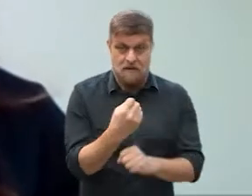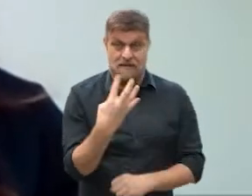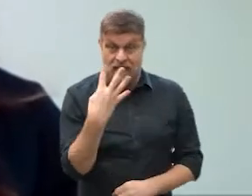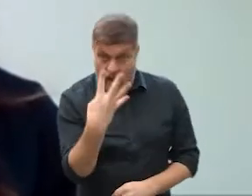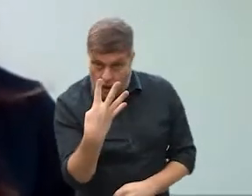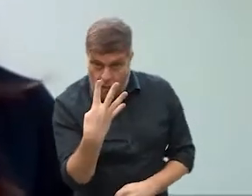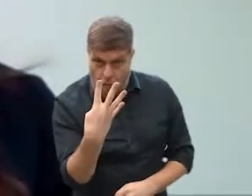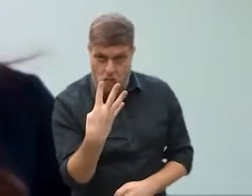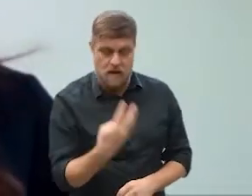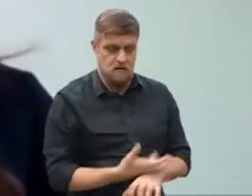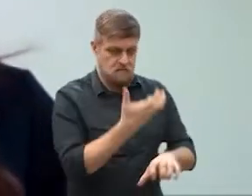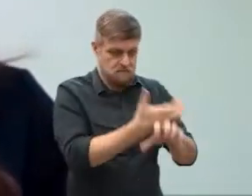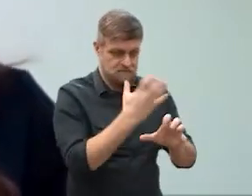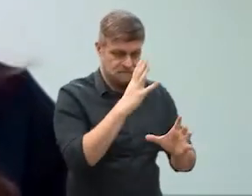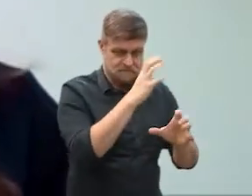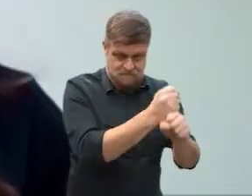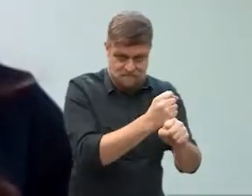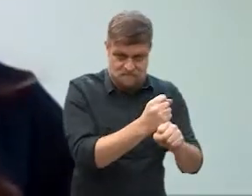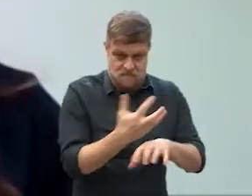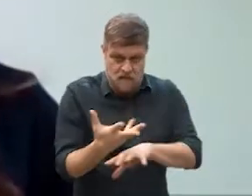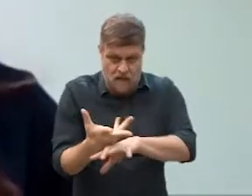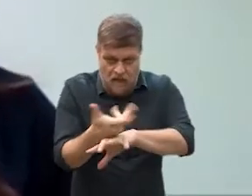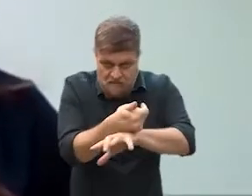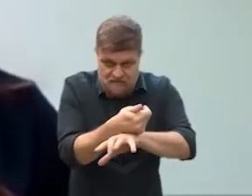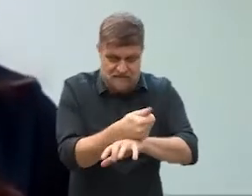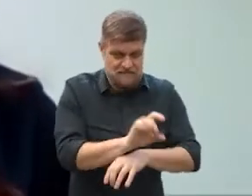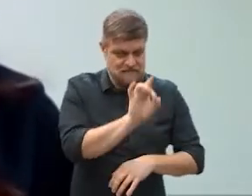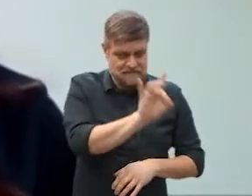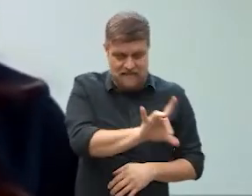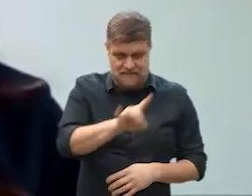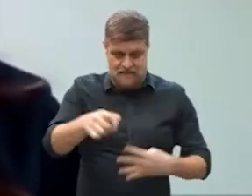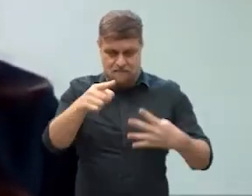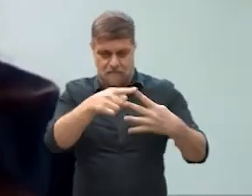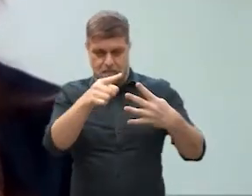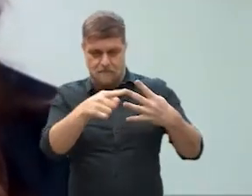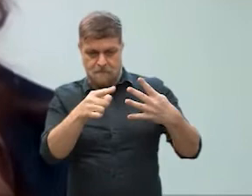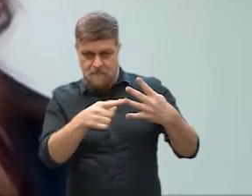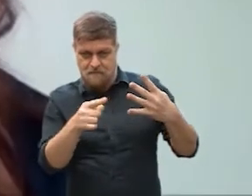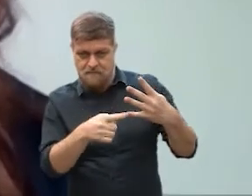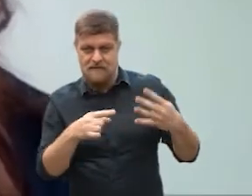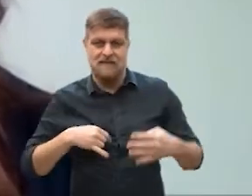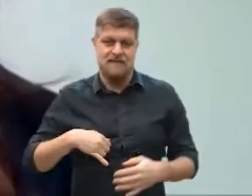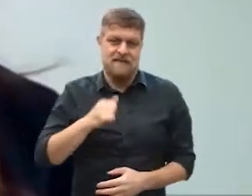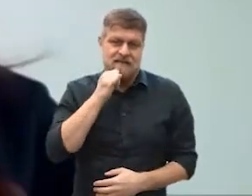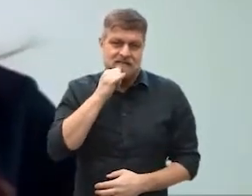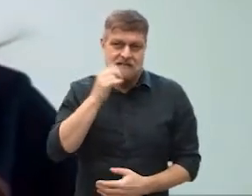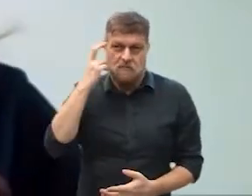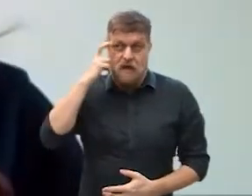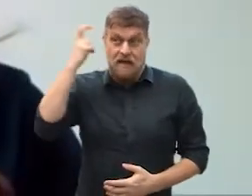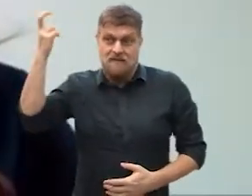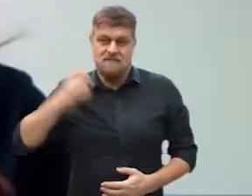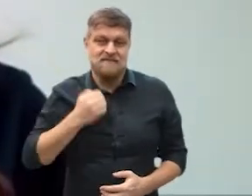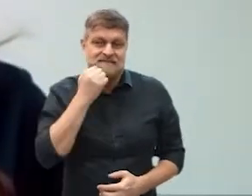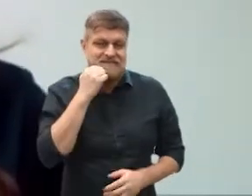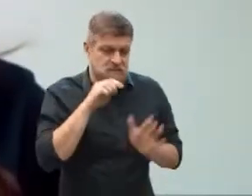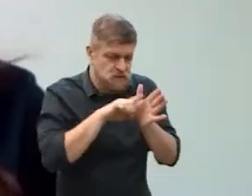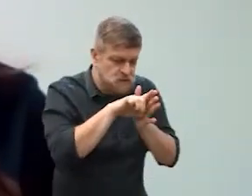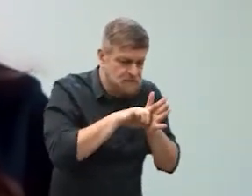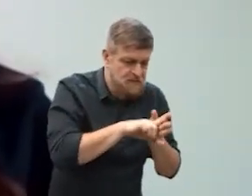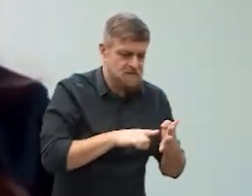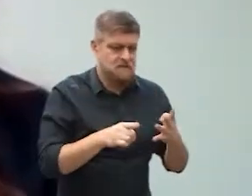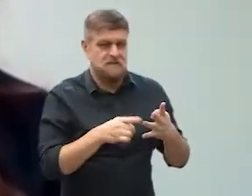4 eixos diferentes, com habilidades próprias para esses eixos. Então, você trabalha desde processos criativos, investigação